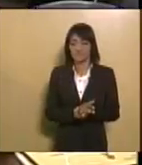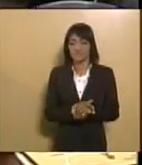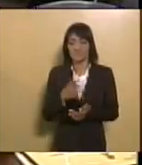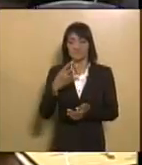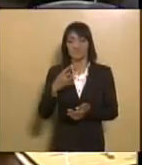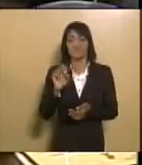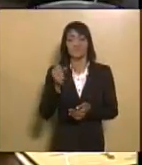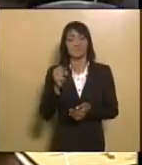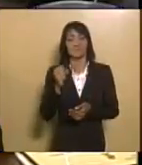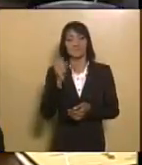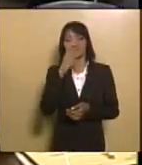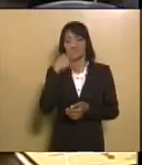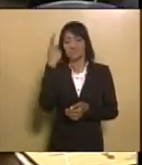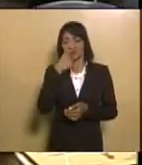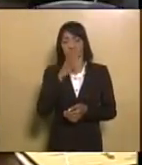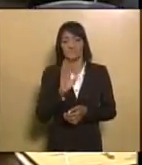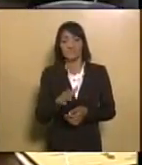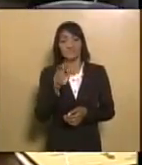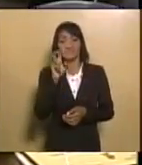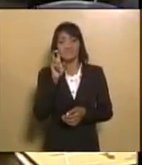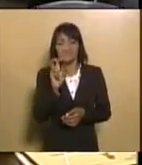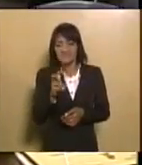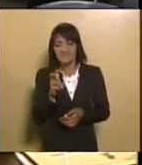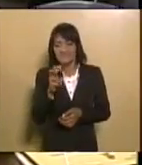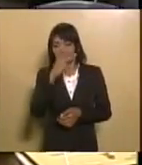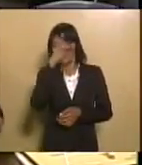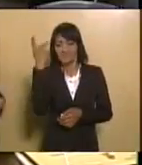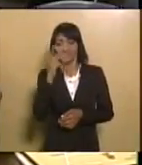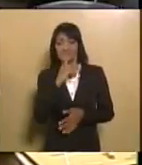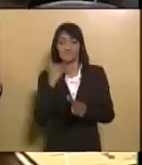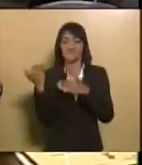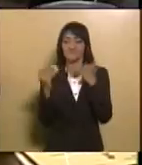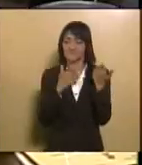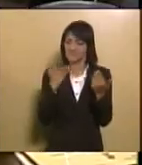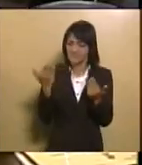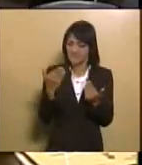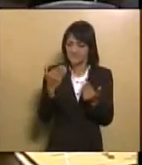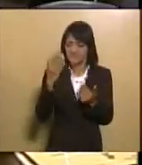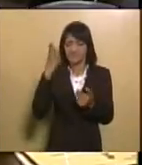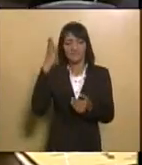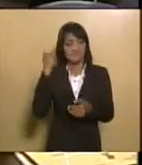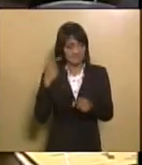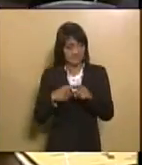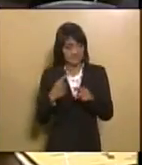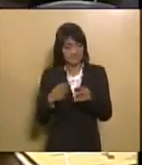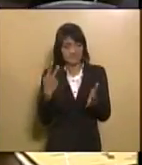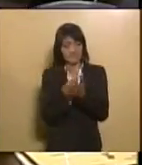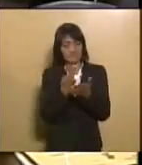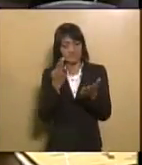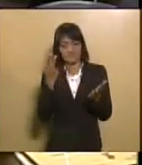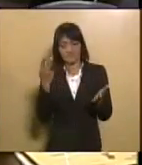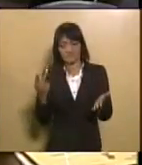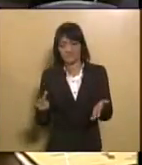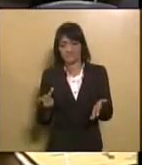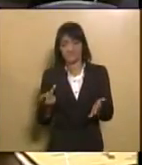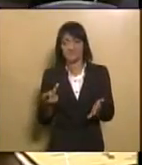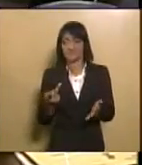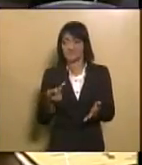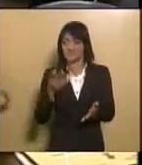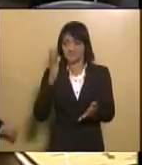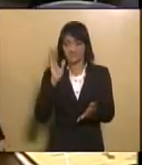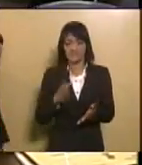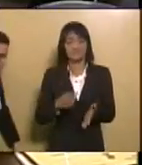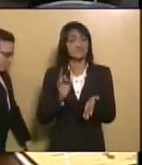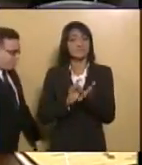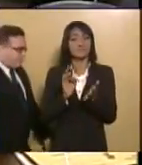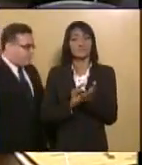48 horas foram 5 homicídios. Sabe por que acontece isso? Porque falta